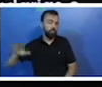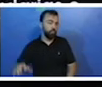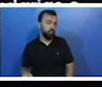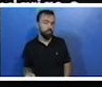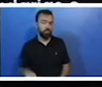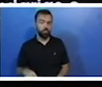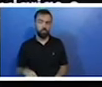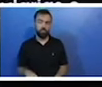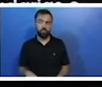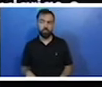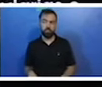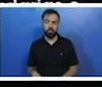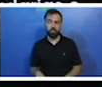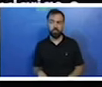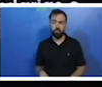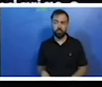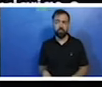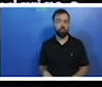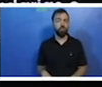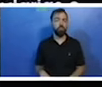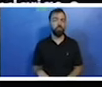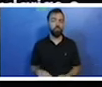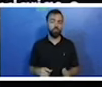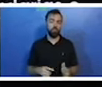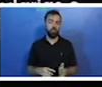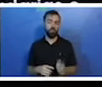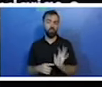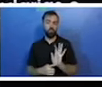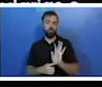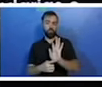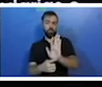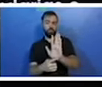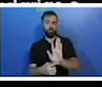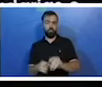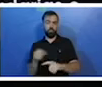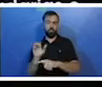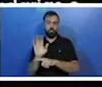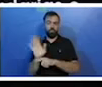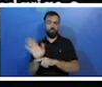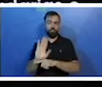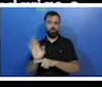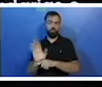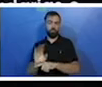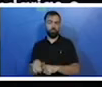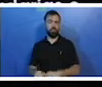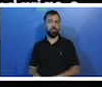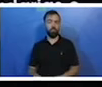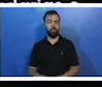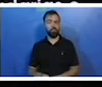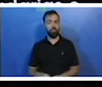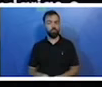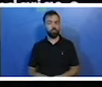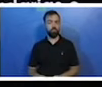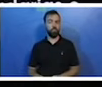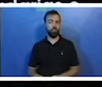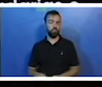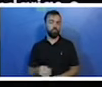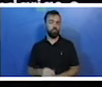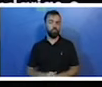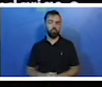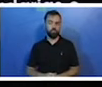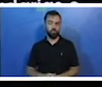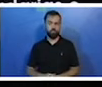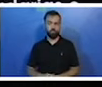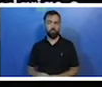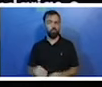com disseminação também muito nos filmes, né? Utilizado muito por dublês para fazer cenas de ação, tá?